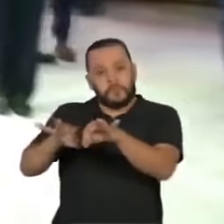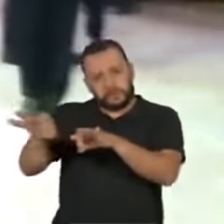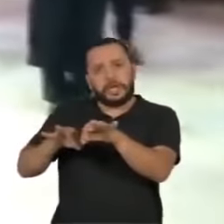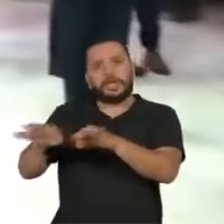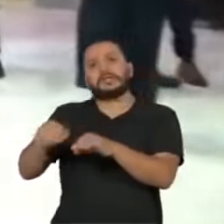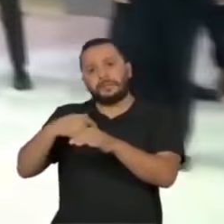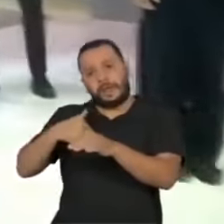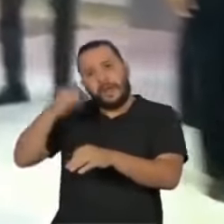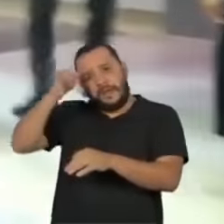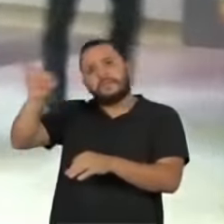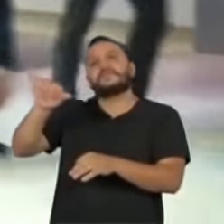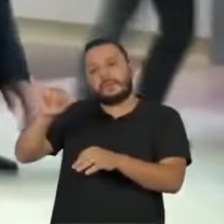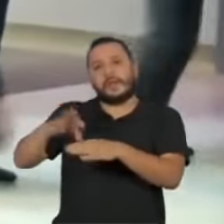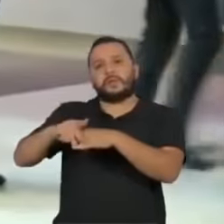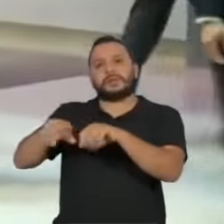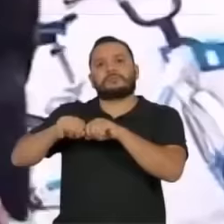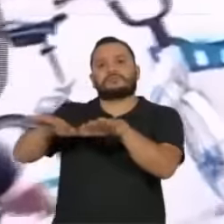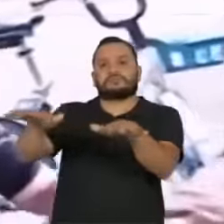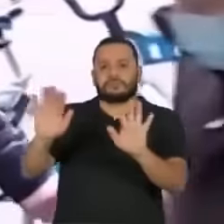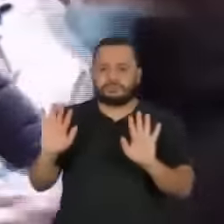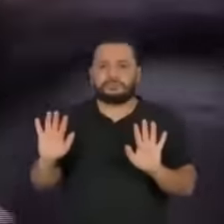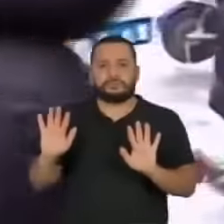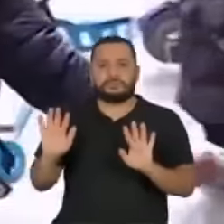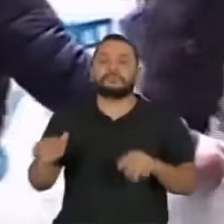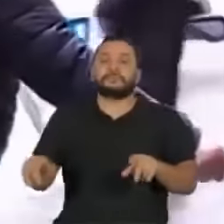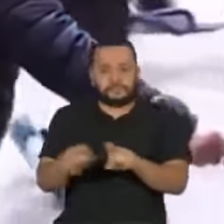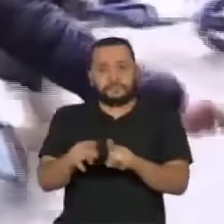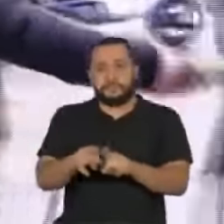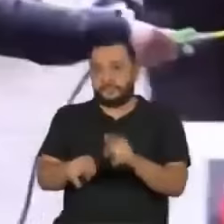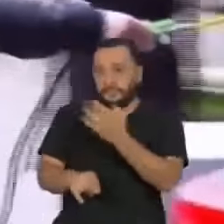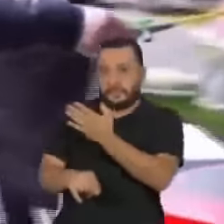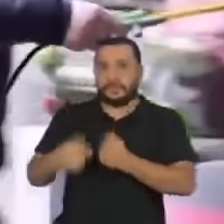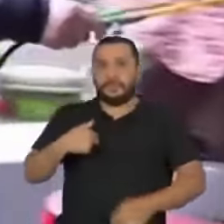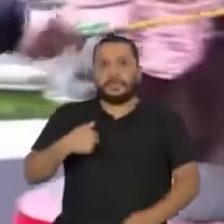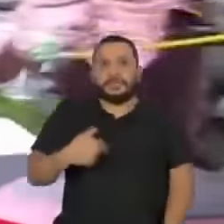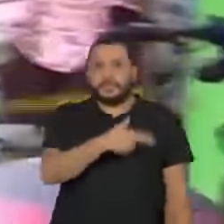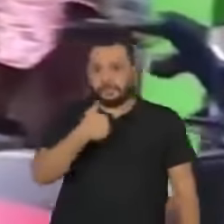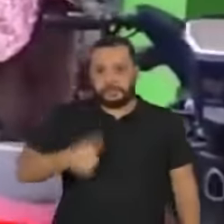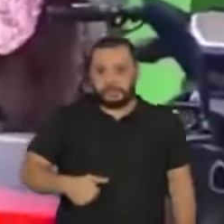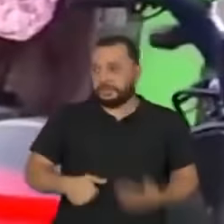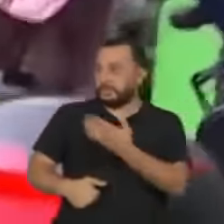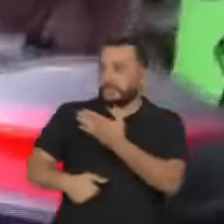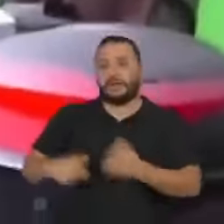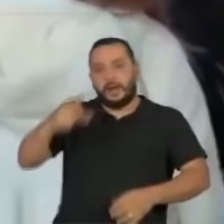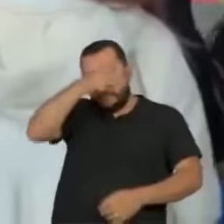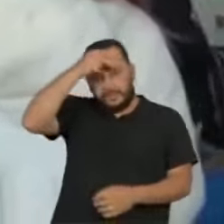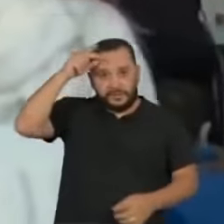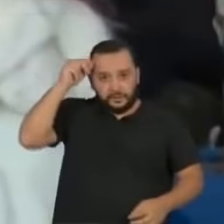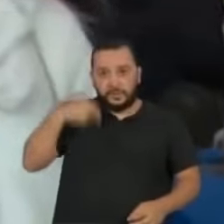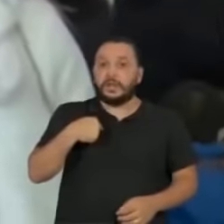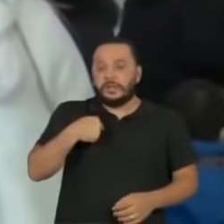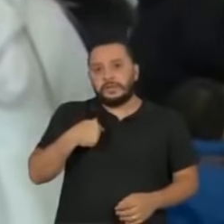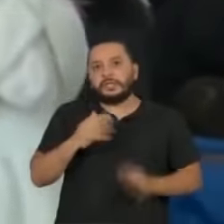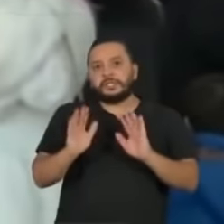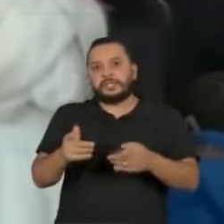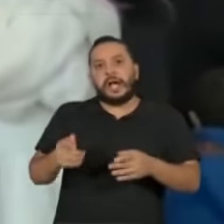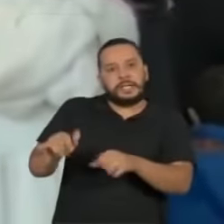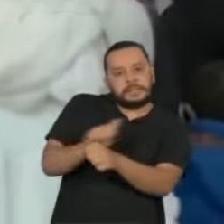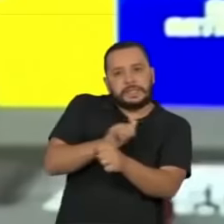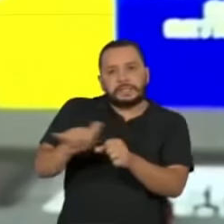para conter o surto do coronavírus. Em Wuhan, a prefeitura aumentou as medidas para evitar que a doença se espalhe